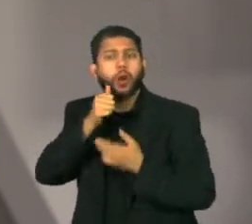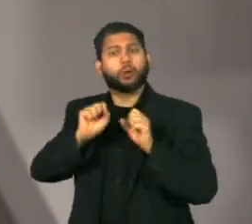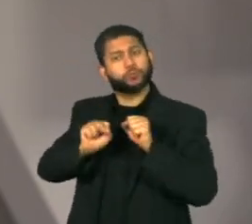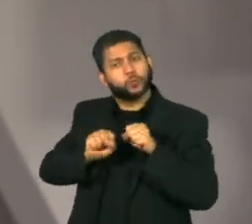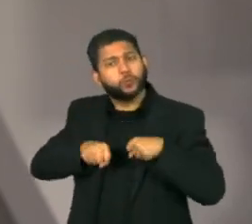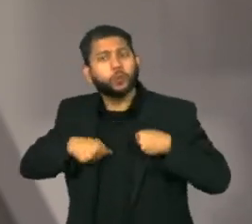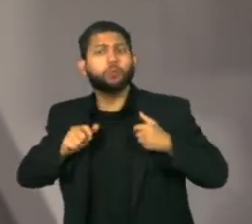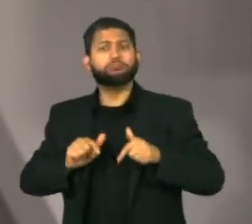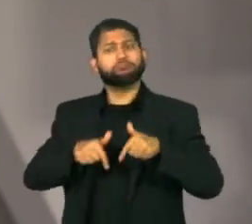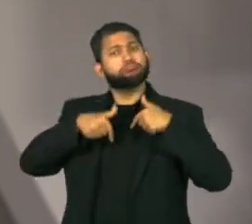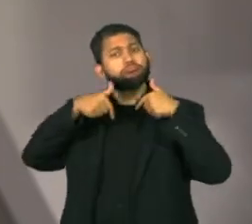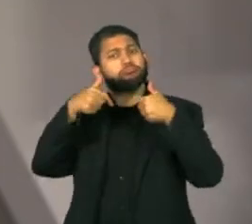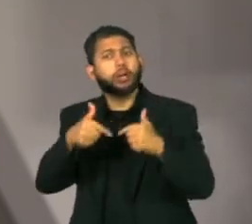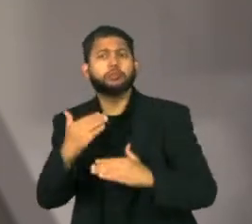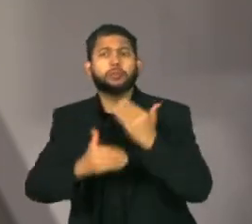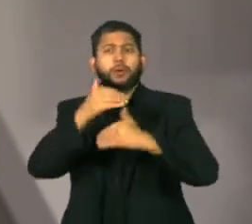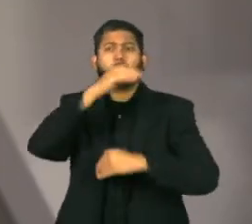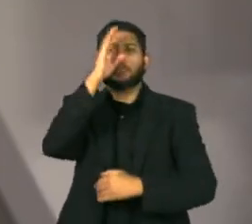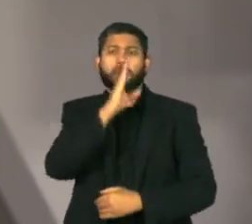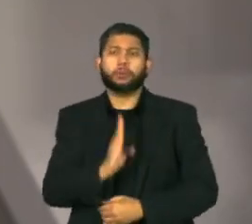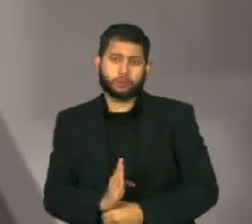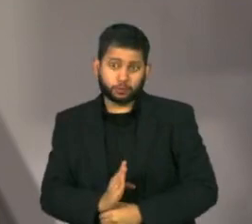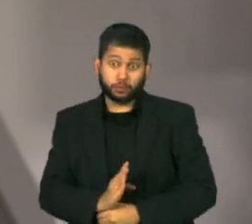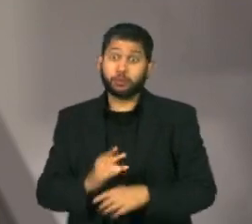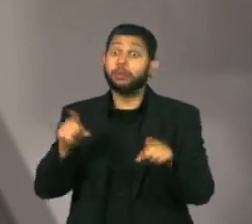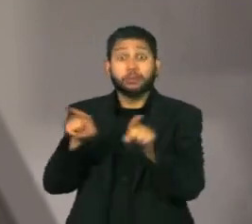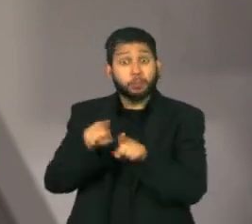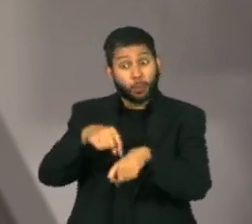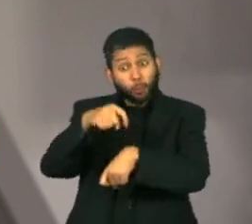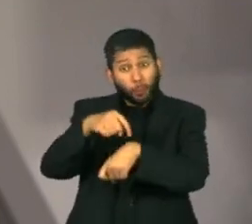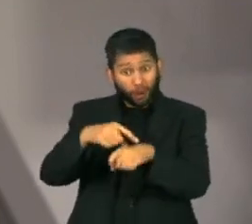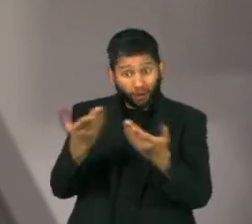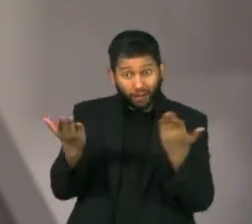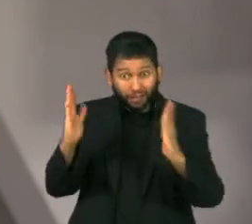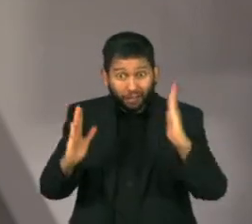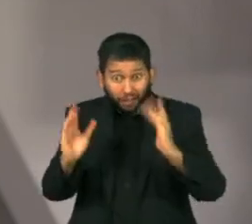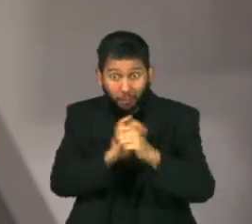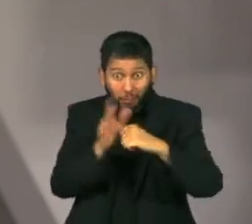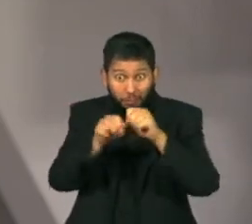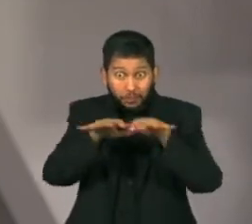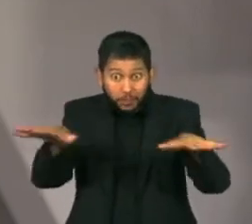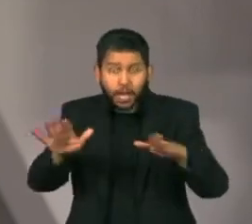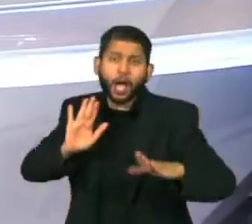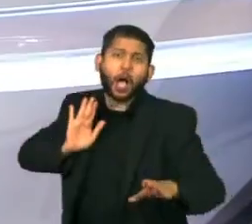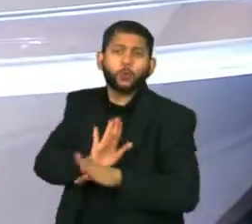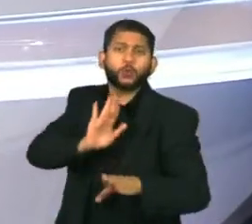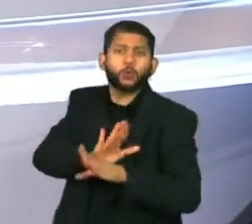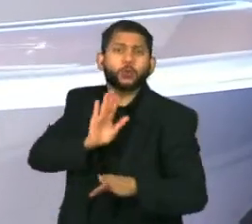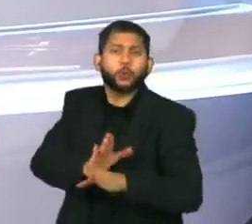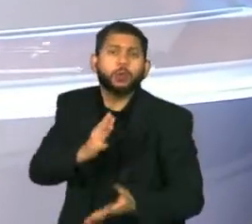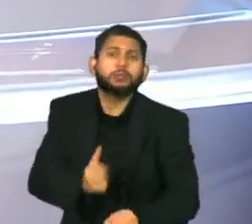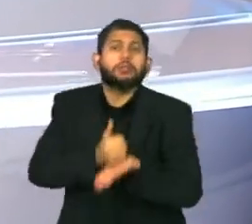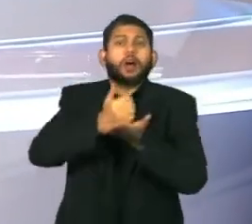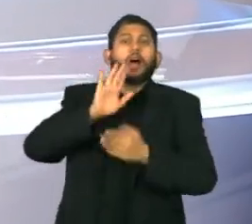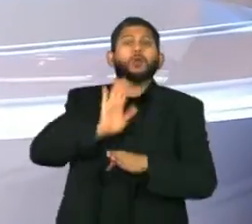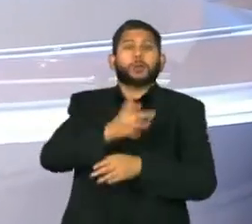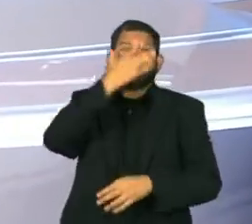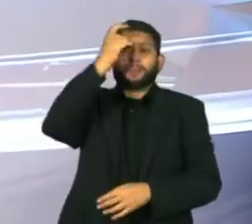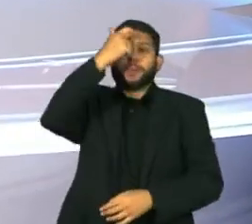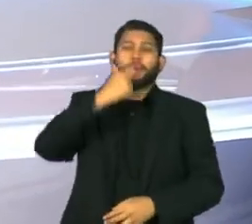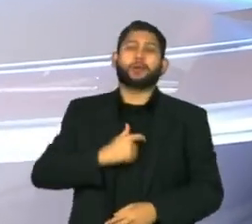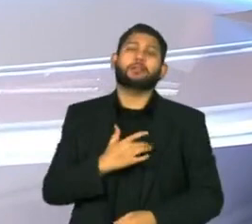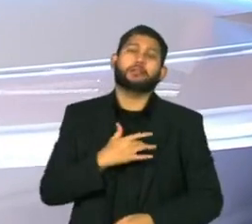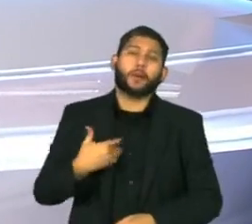para o desenvolvimento do país e, particularmente, nesse tempo de pandemia, pelas vidas que foram salvas. Eu conversei mais cedo com